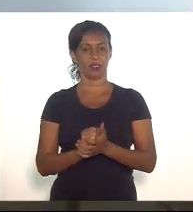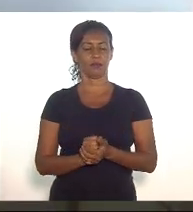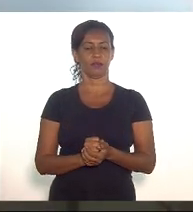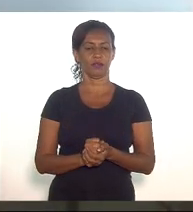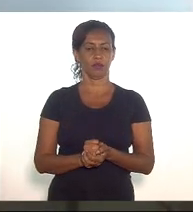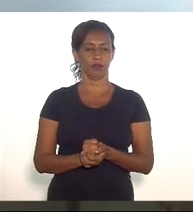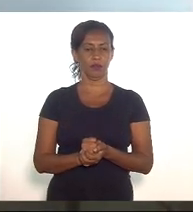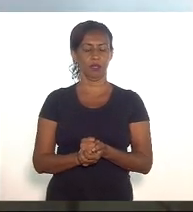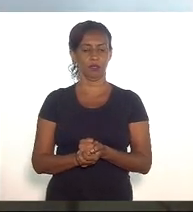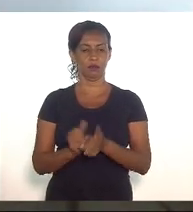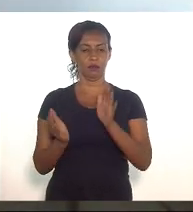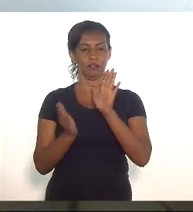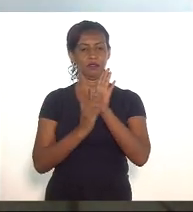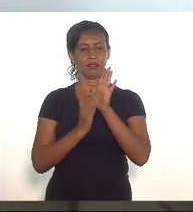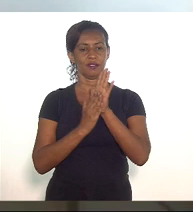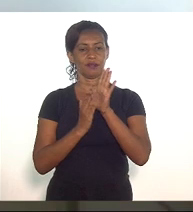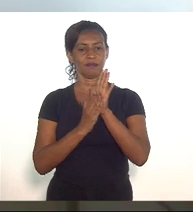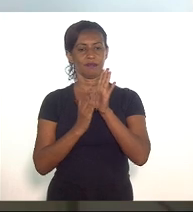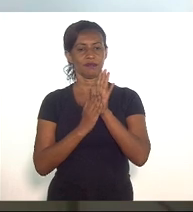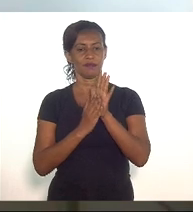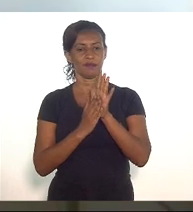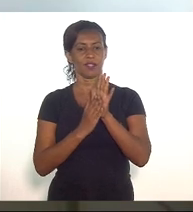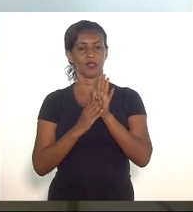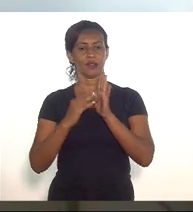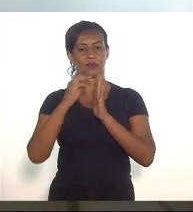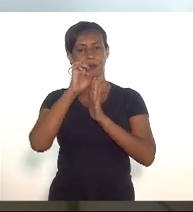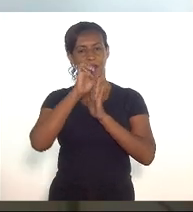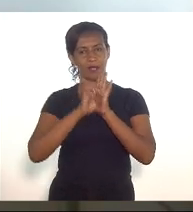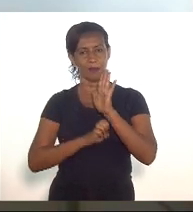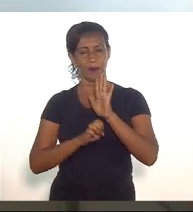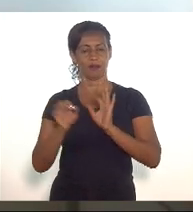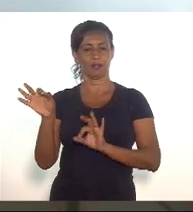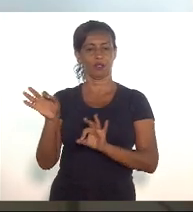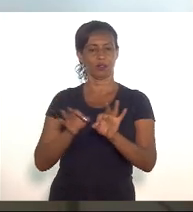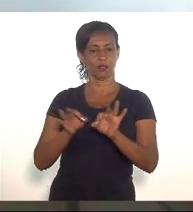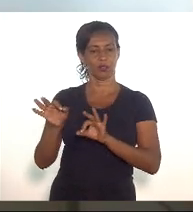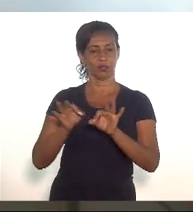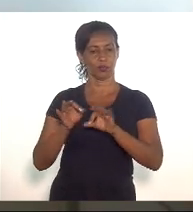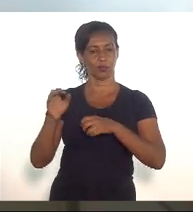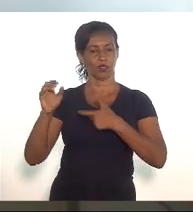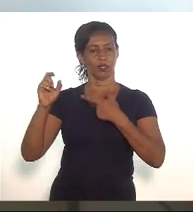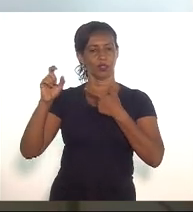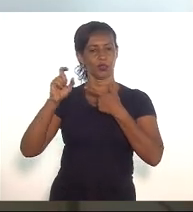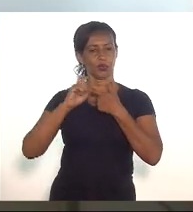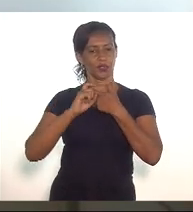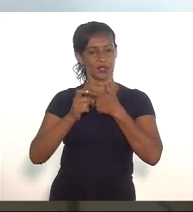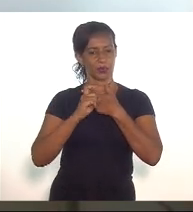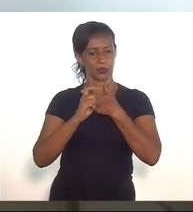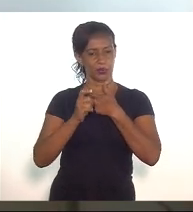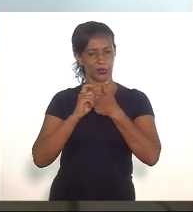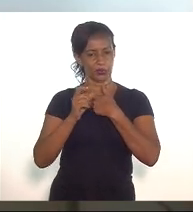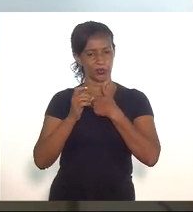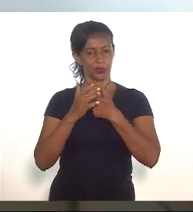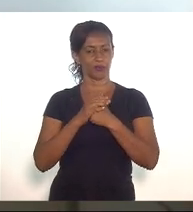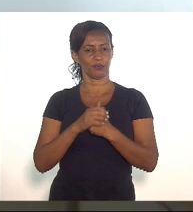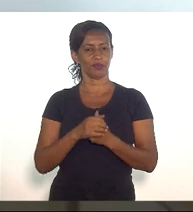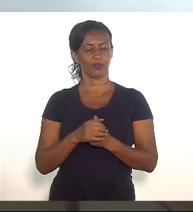pública se uma proposta sobre as emendas a um projeto do Executivo